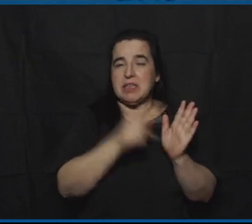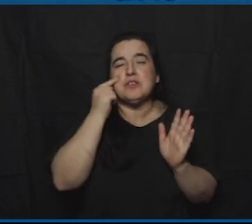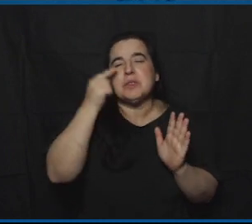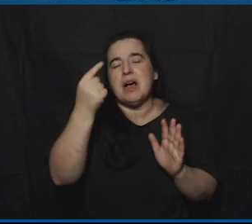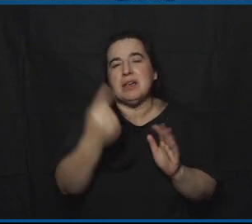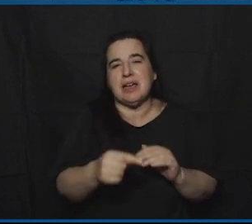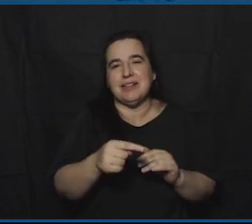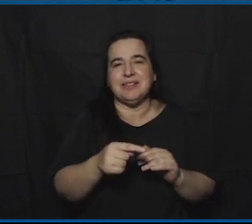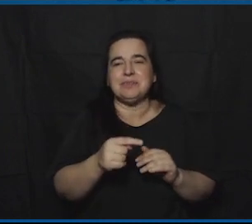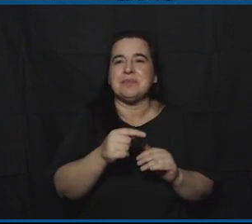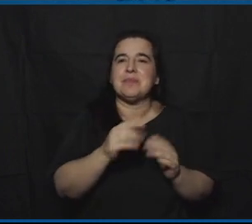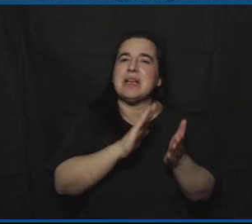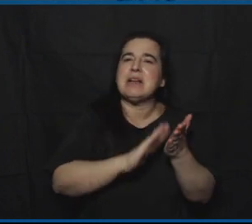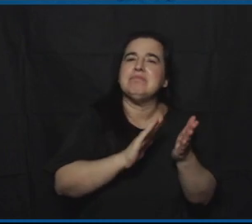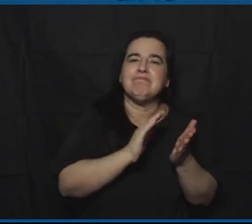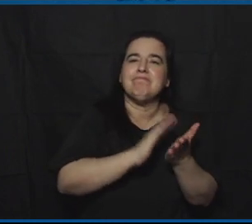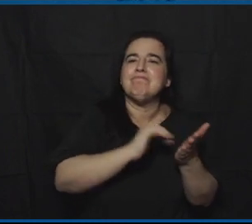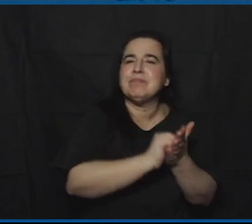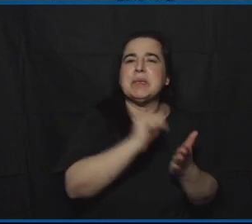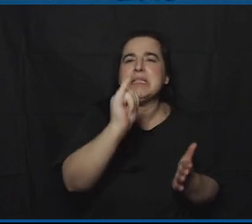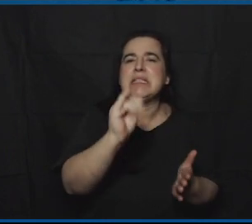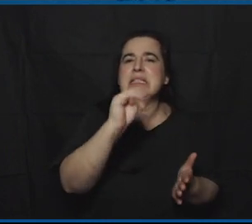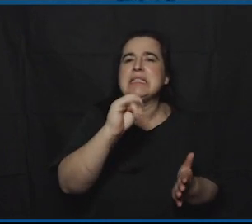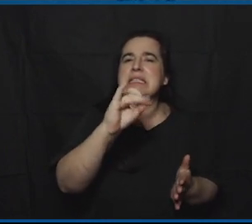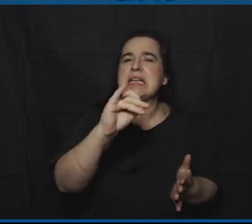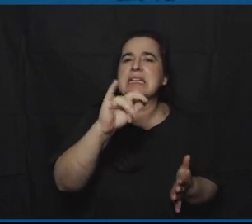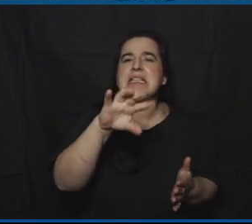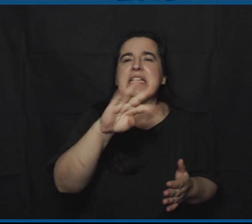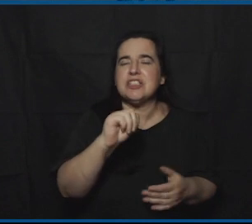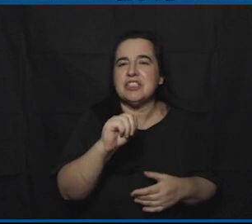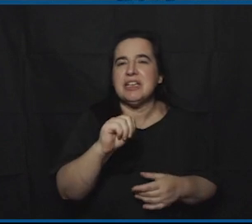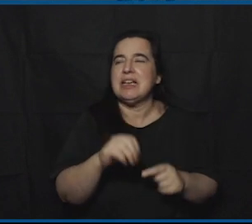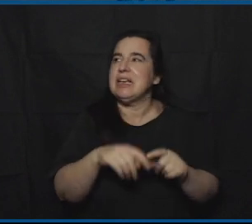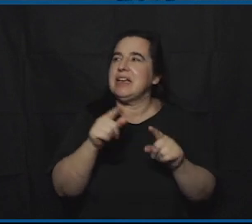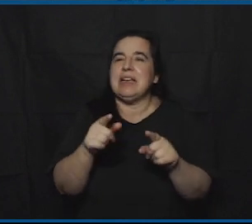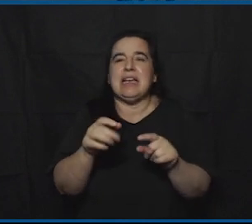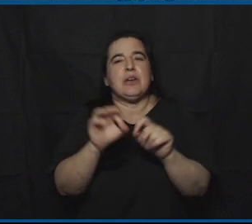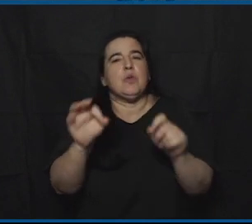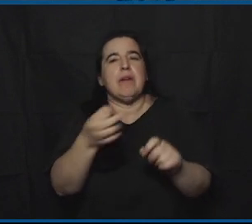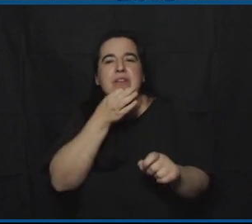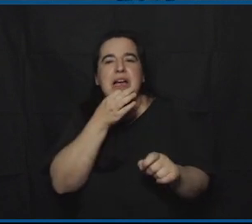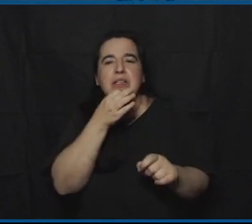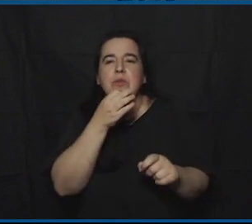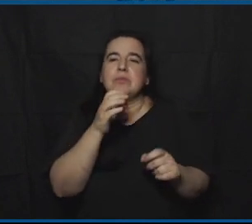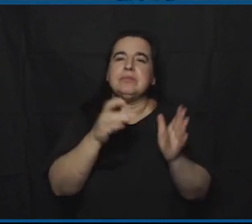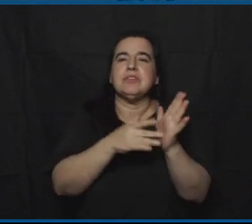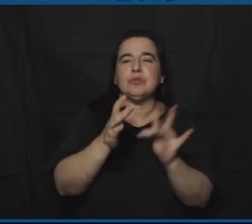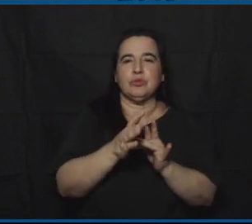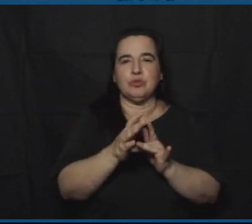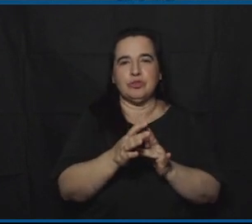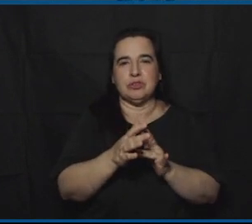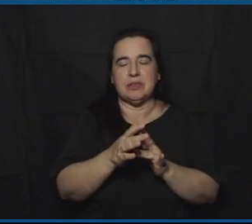para mim Isaías é sinónimo de falar de Messias. E parte disso é culpa de um senhor chamado Handel, que em 1641 escreveu uma obra